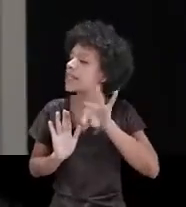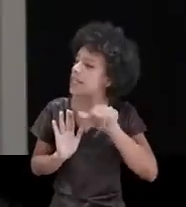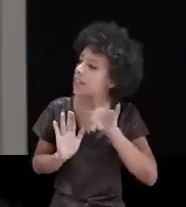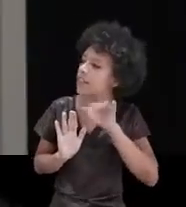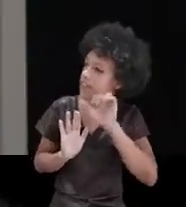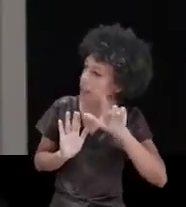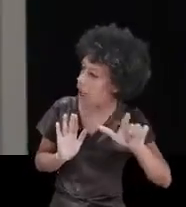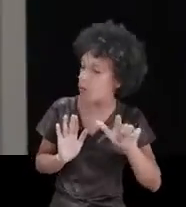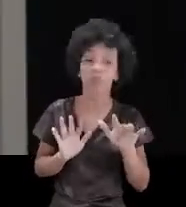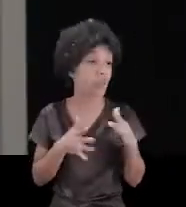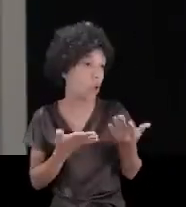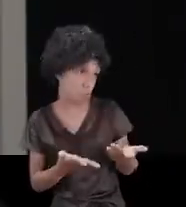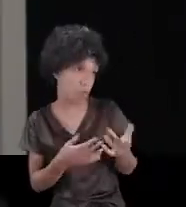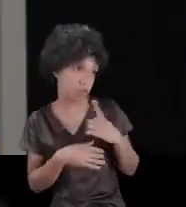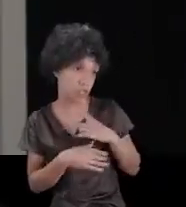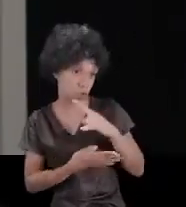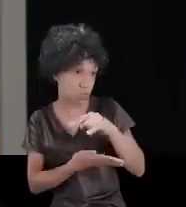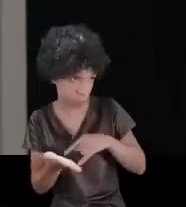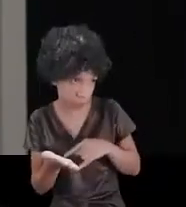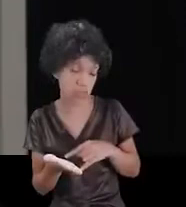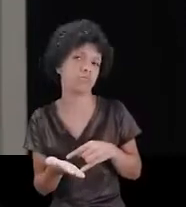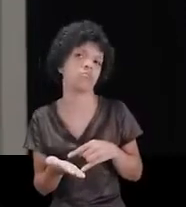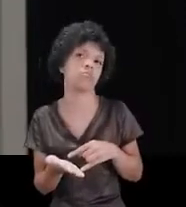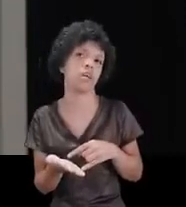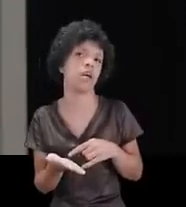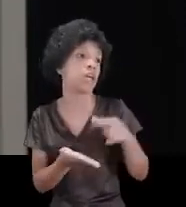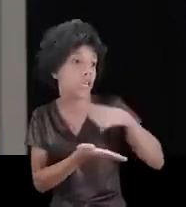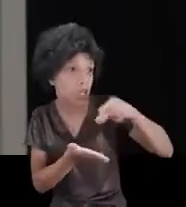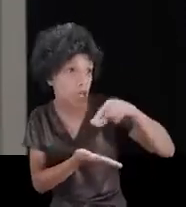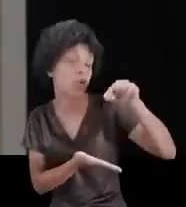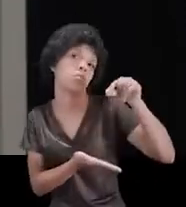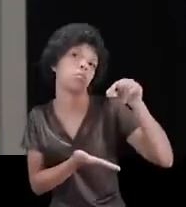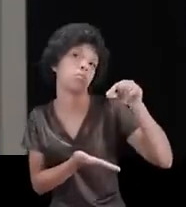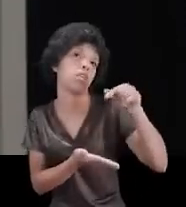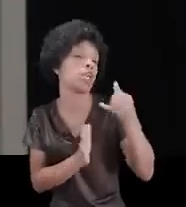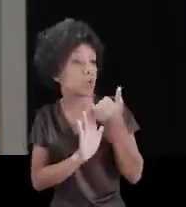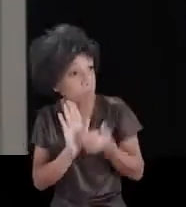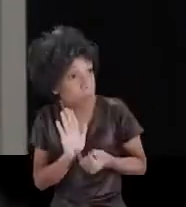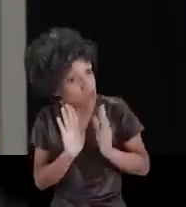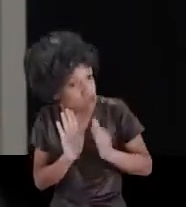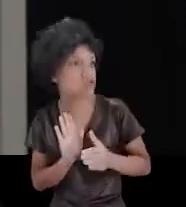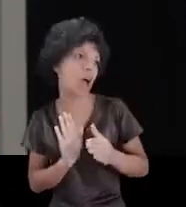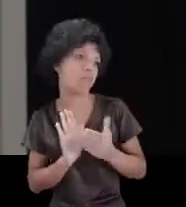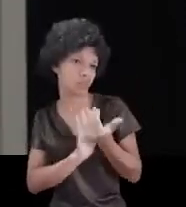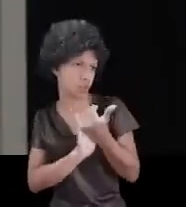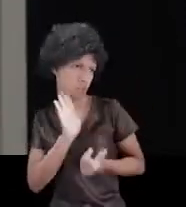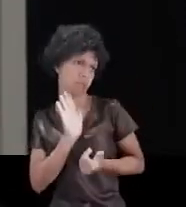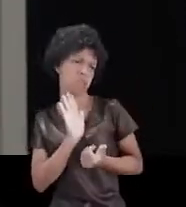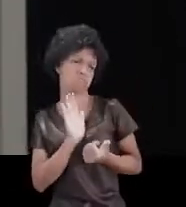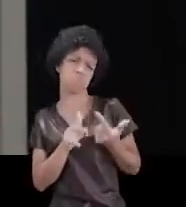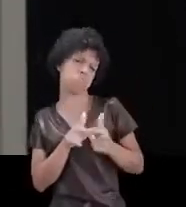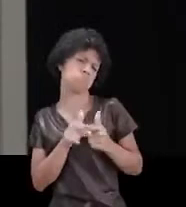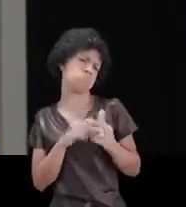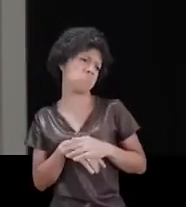já é já vem você recebe um documento que é um prêmio de Loteria e o imposto já tá descontado não tem problema